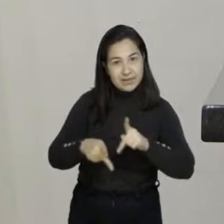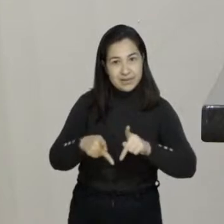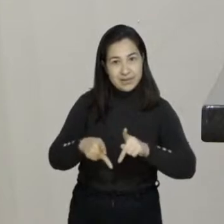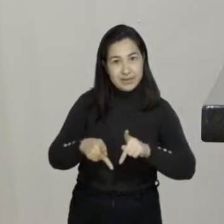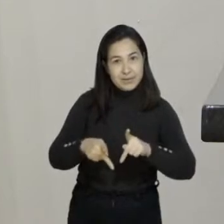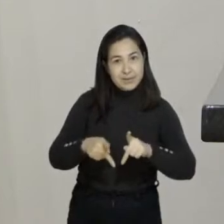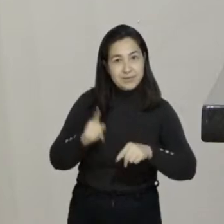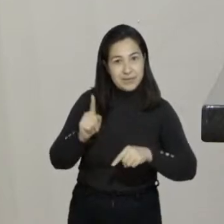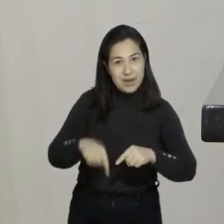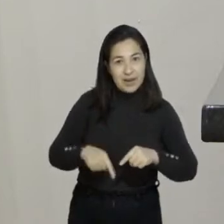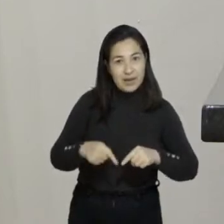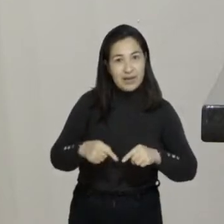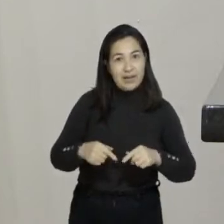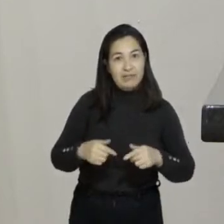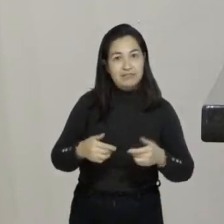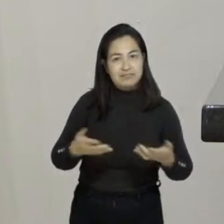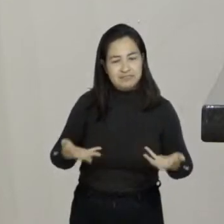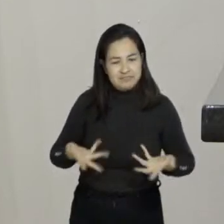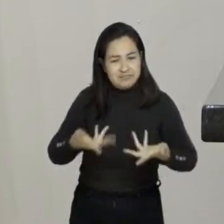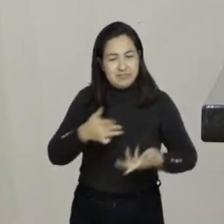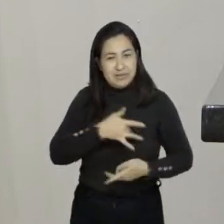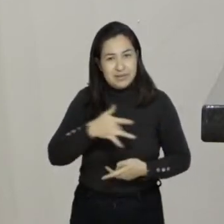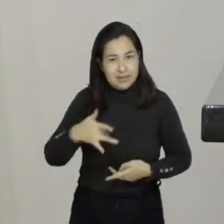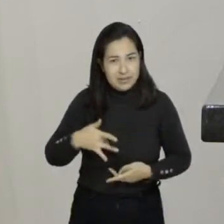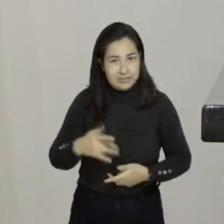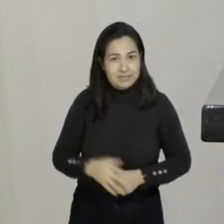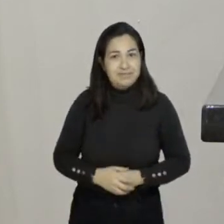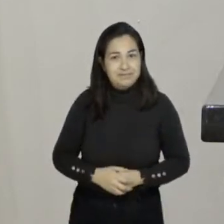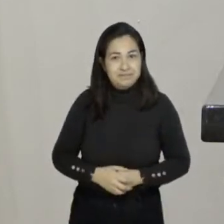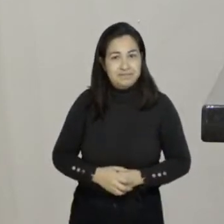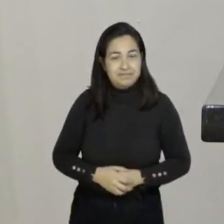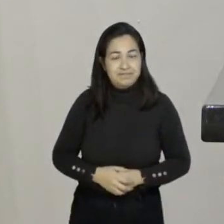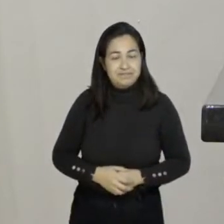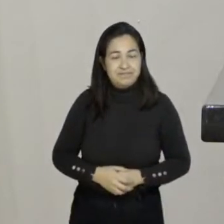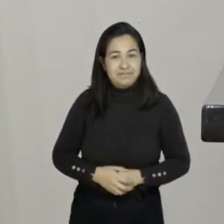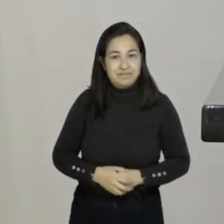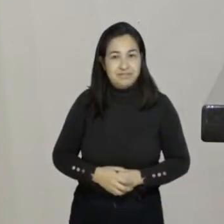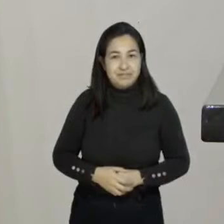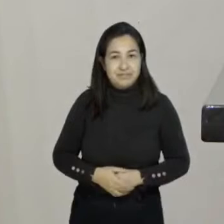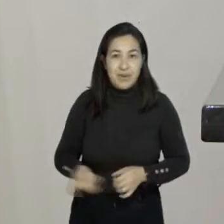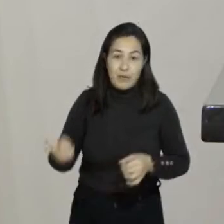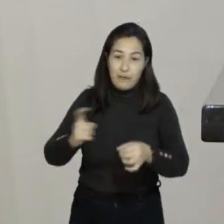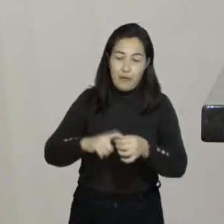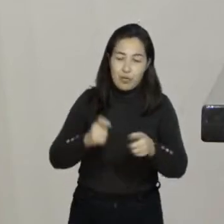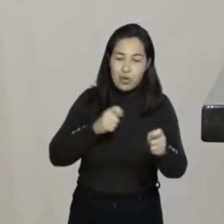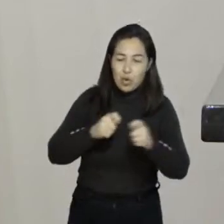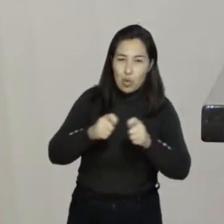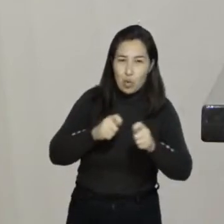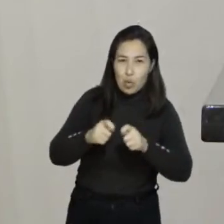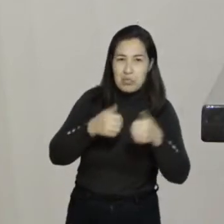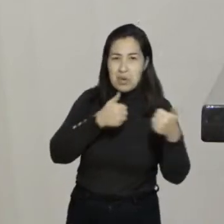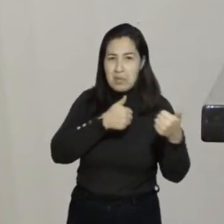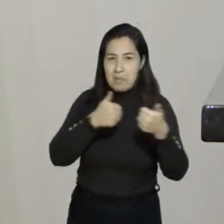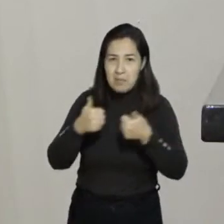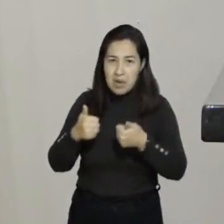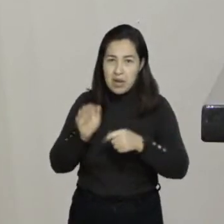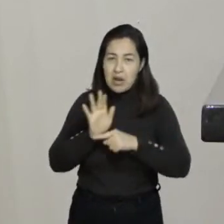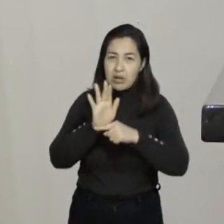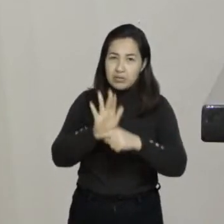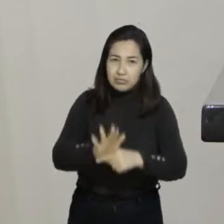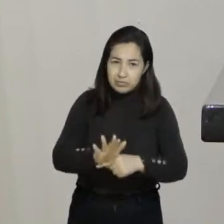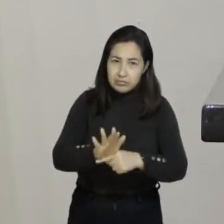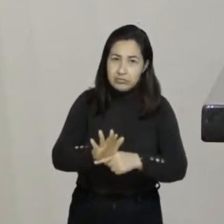torná-las cada vez mais saudáveis revertendo em qualidade de vida revertendo em economia de recursos públicos